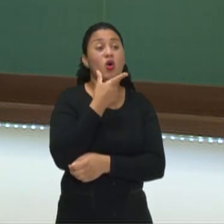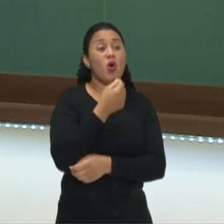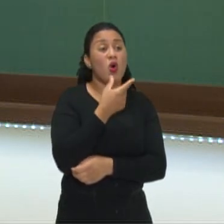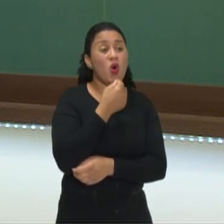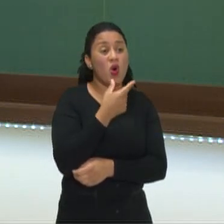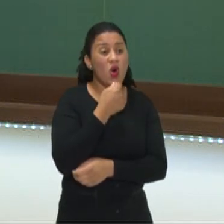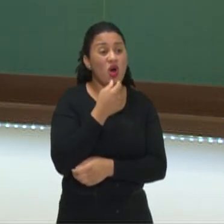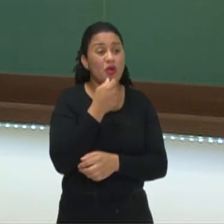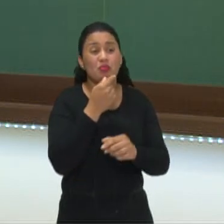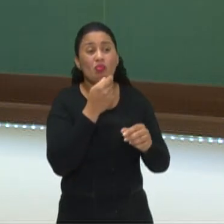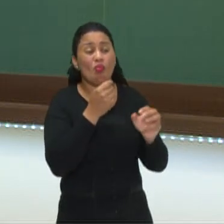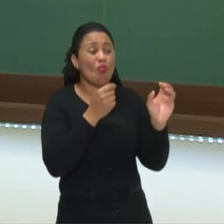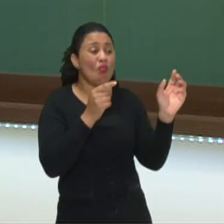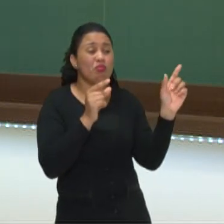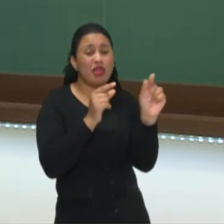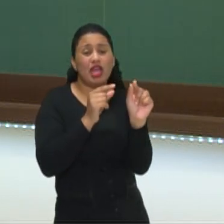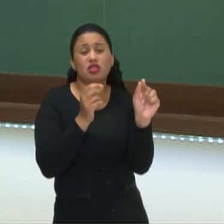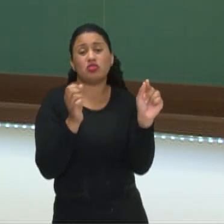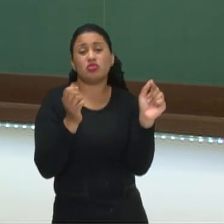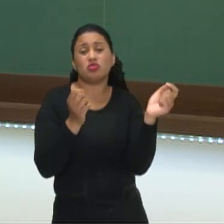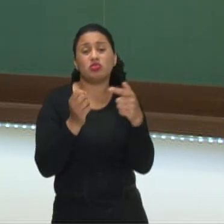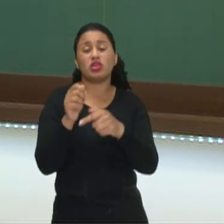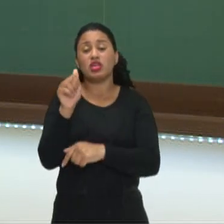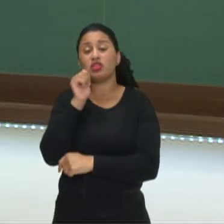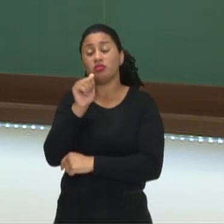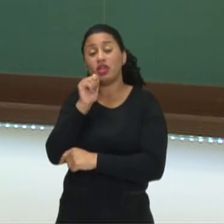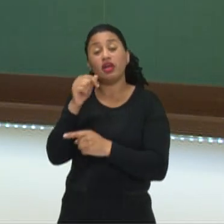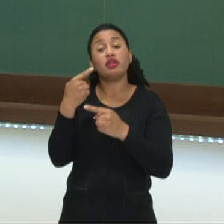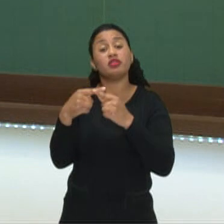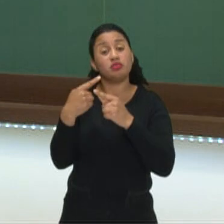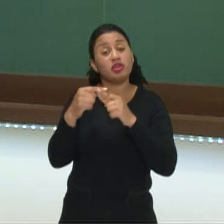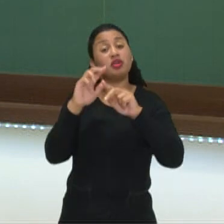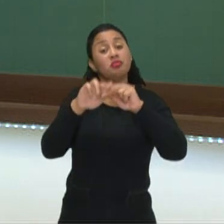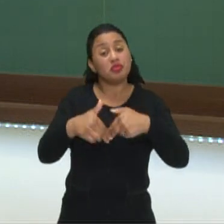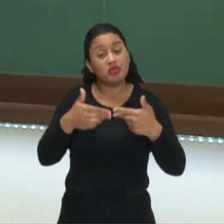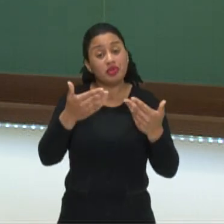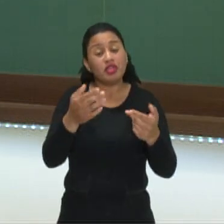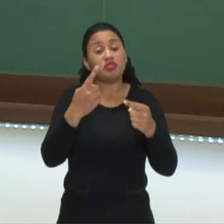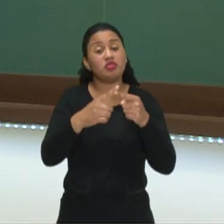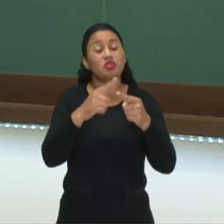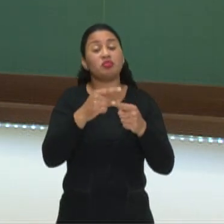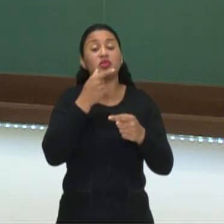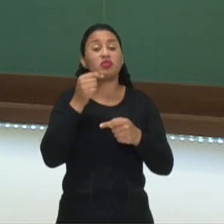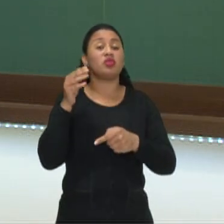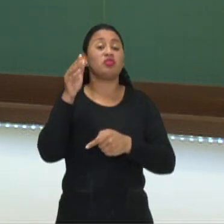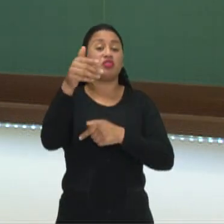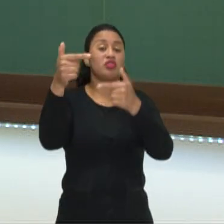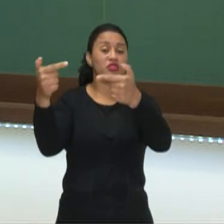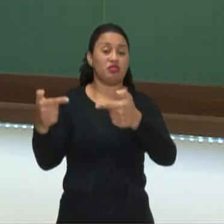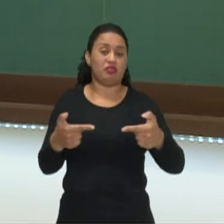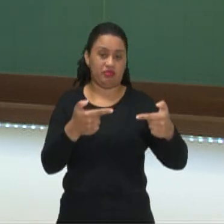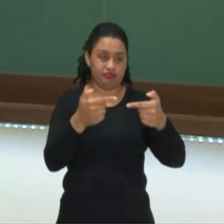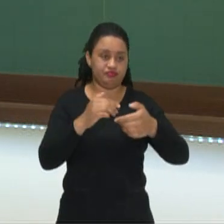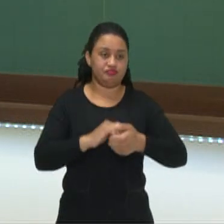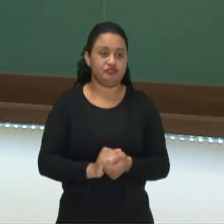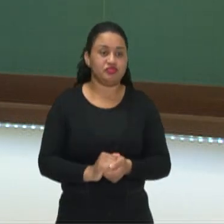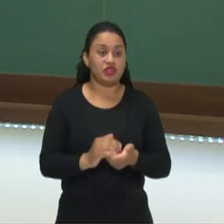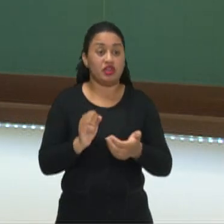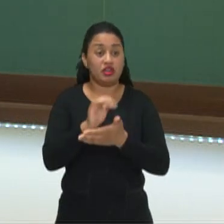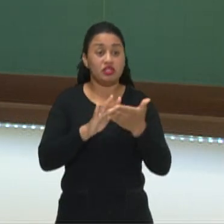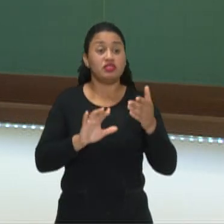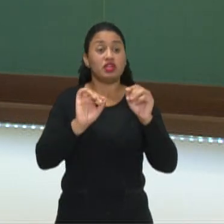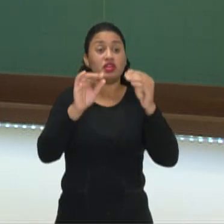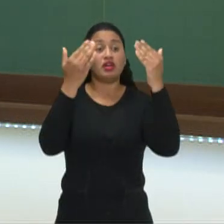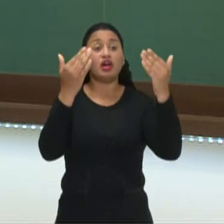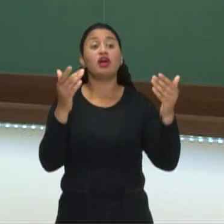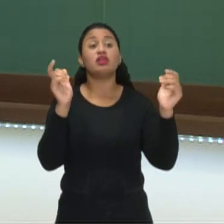é muito inferior ao número de mulheres, justamente por conta da guerra. Agora vamos para a atividade, né? Que